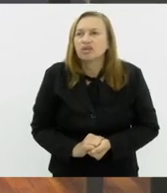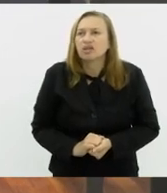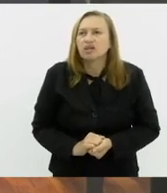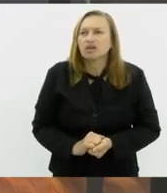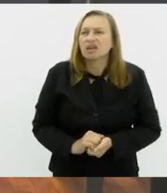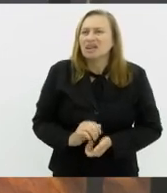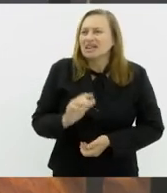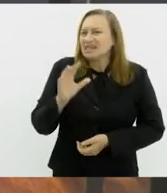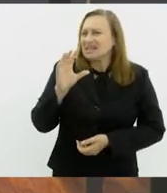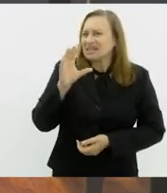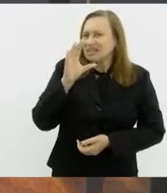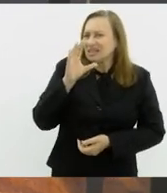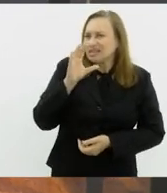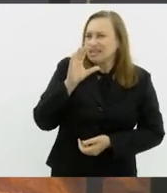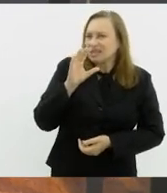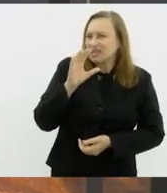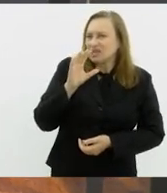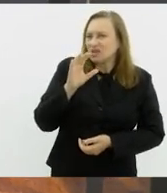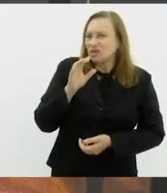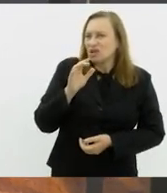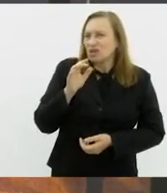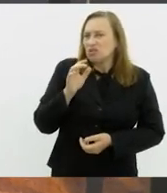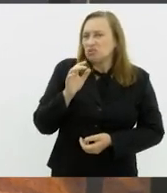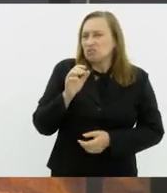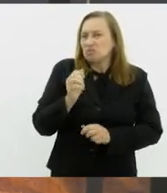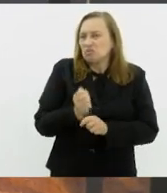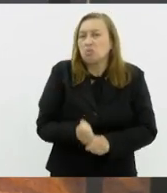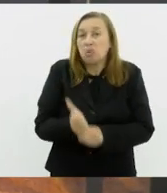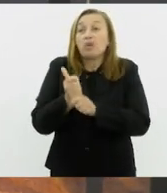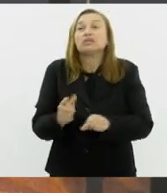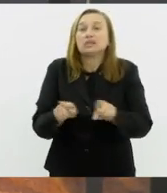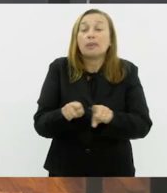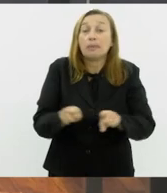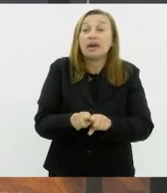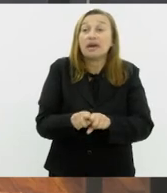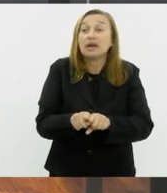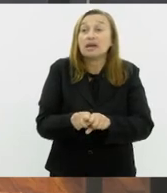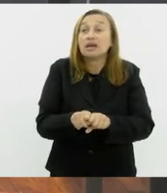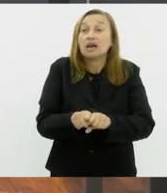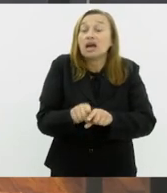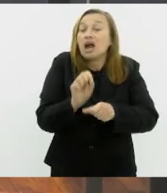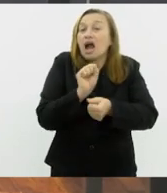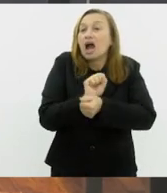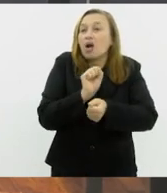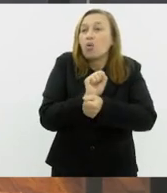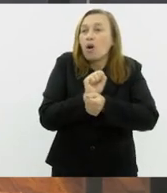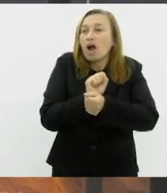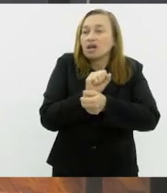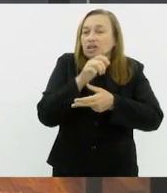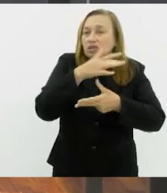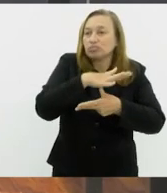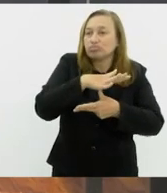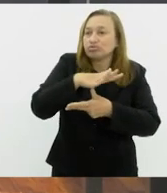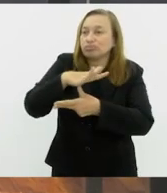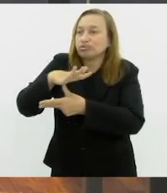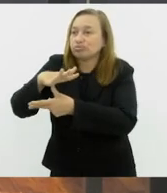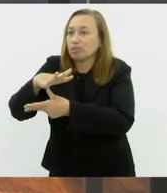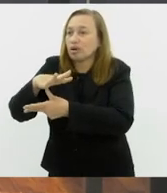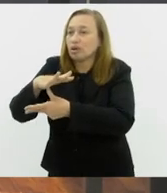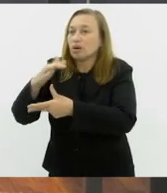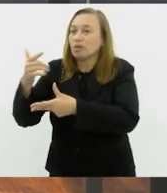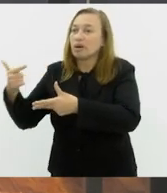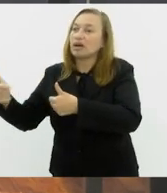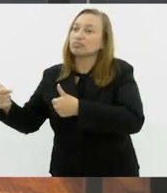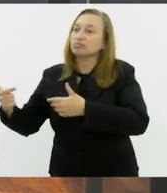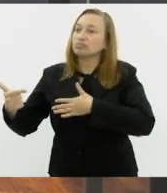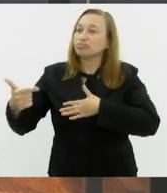também, mas assim, ao mesmo tempo, inclusive esperando algumas saírem para outras retornarem. Então, assim, ou